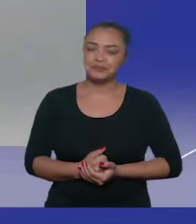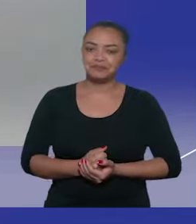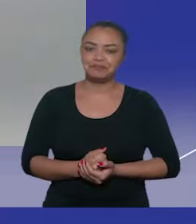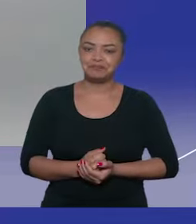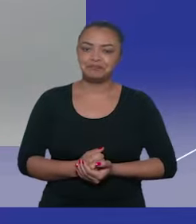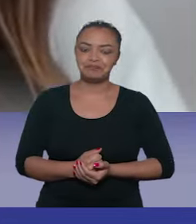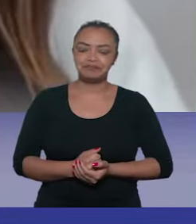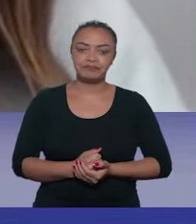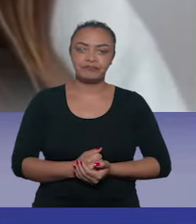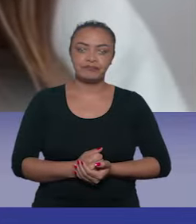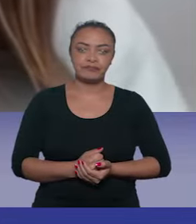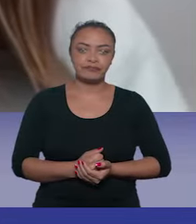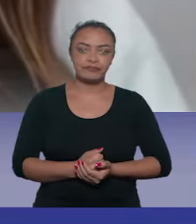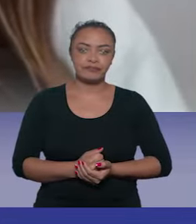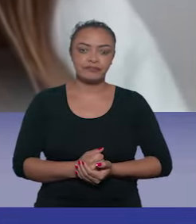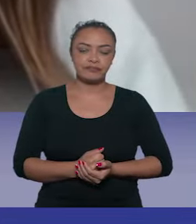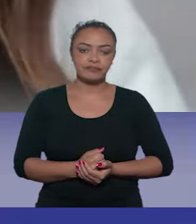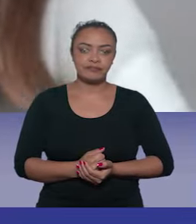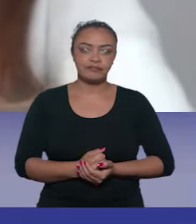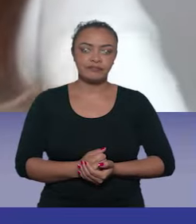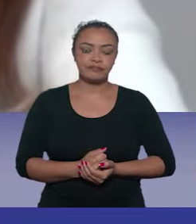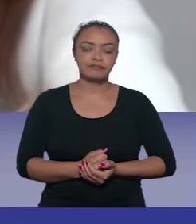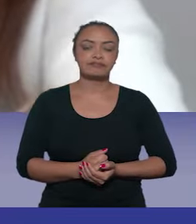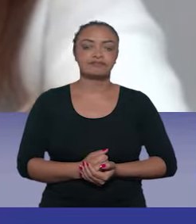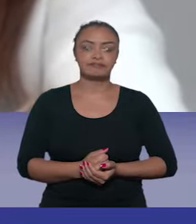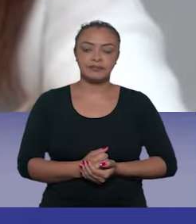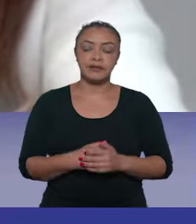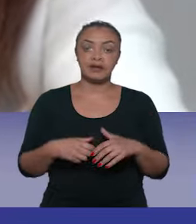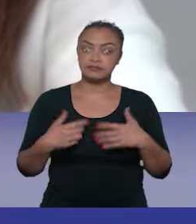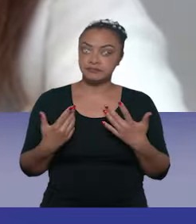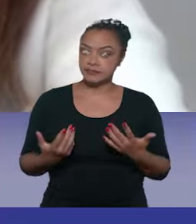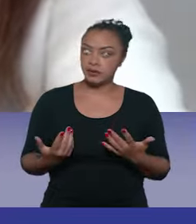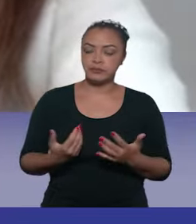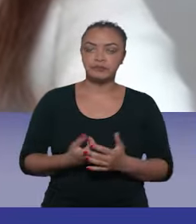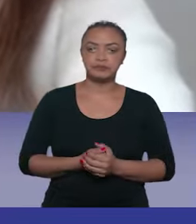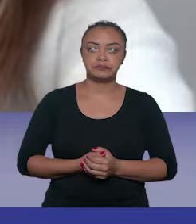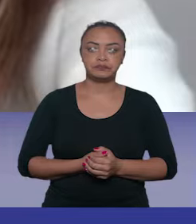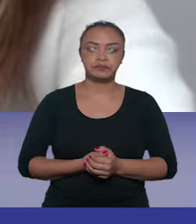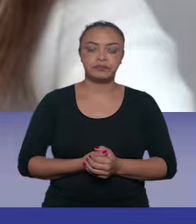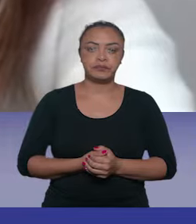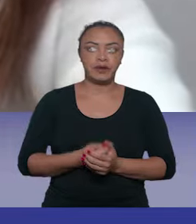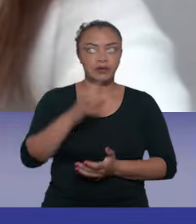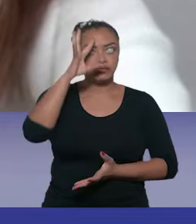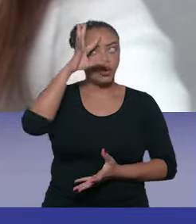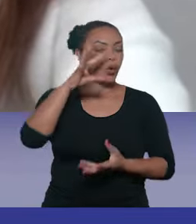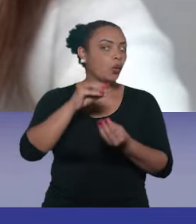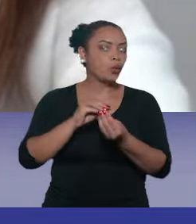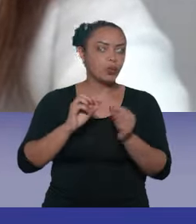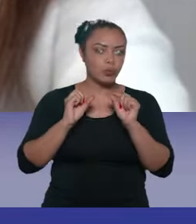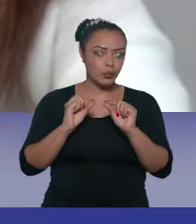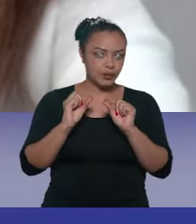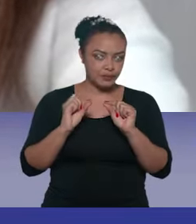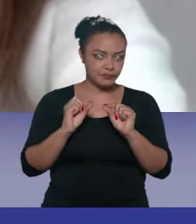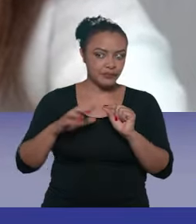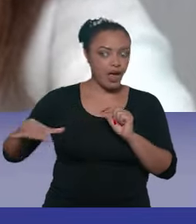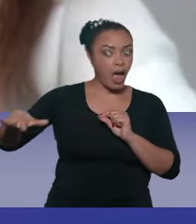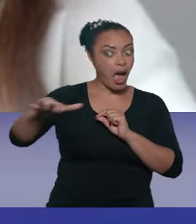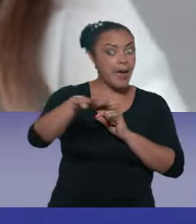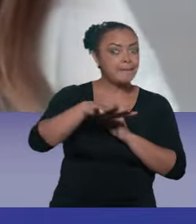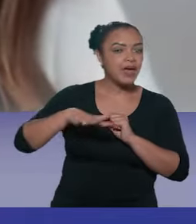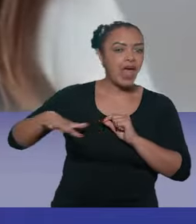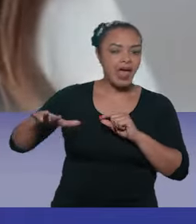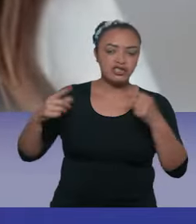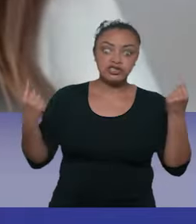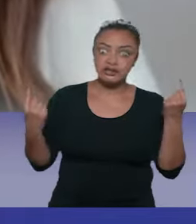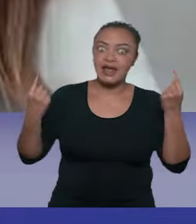décadas. E então a gente chega a uma conclusão que é um ambiente um pouco